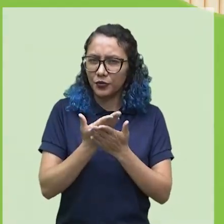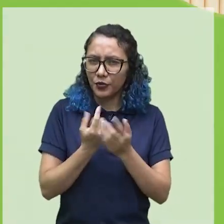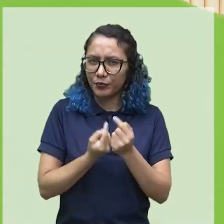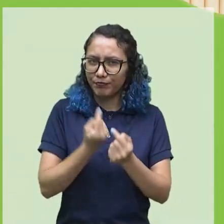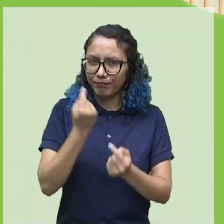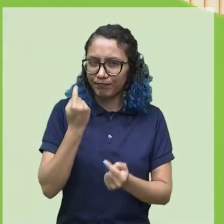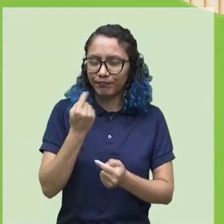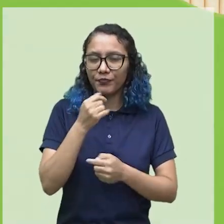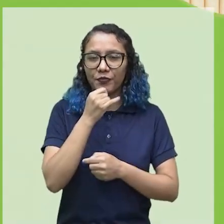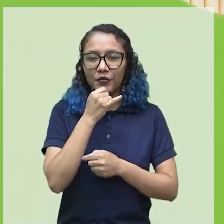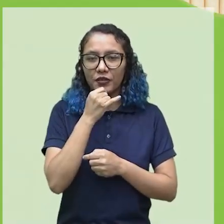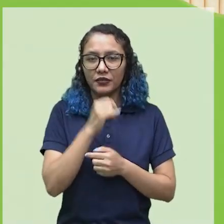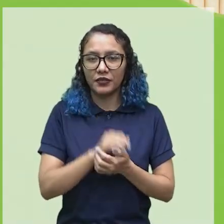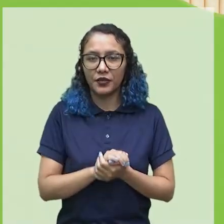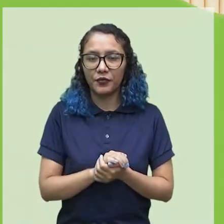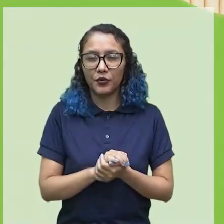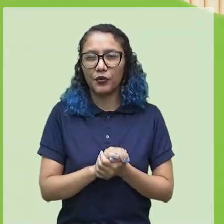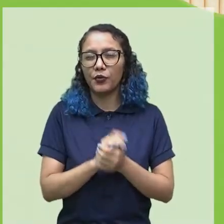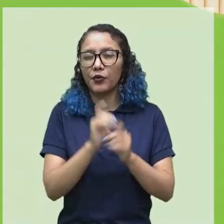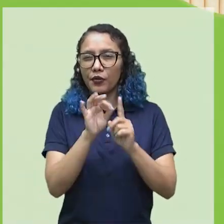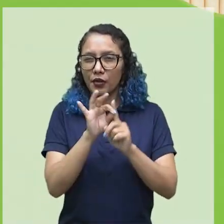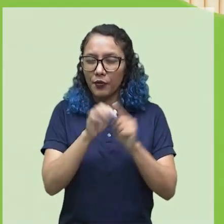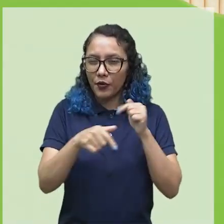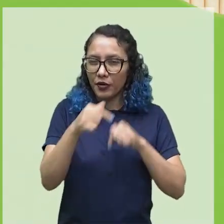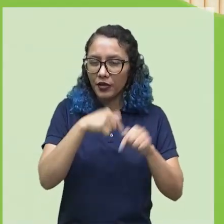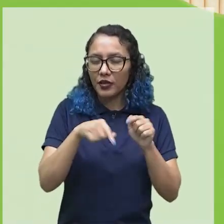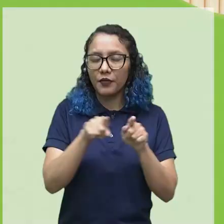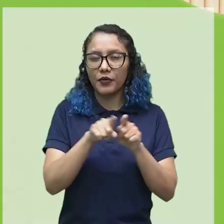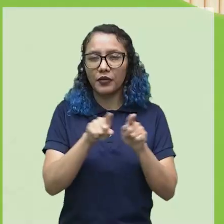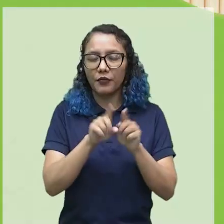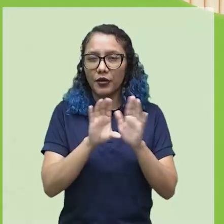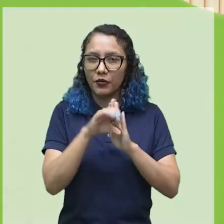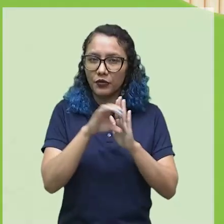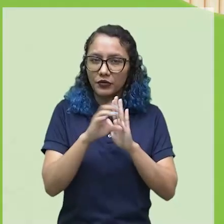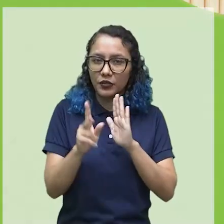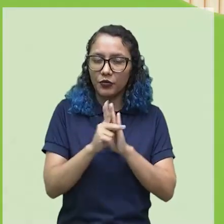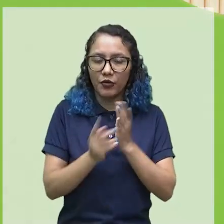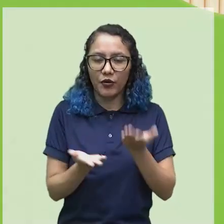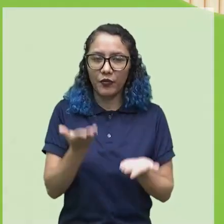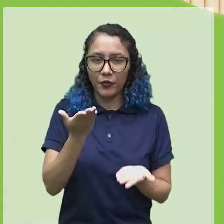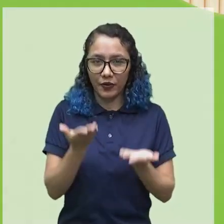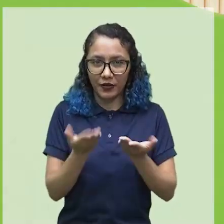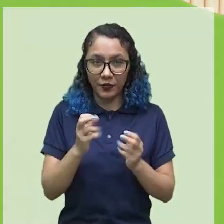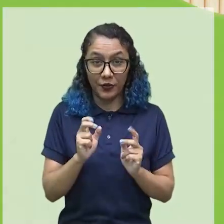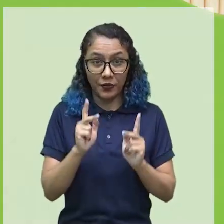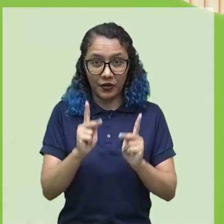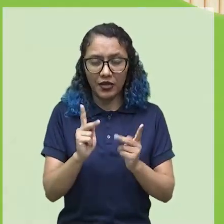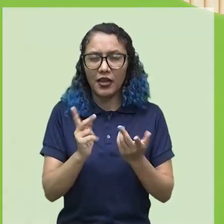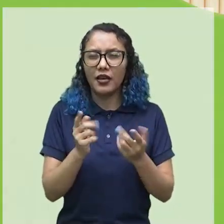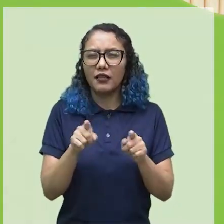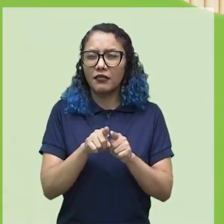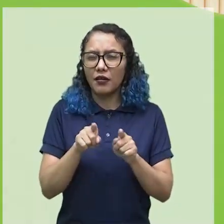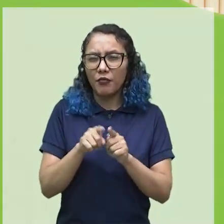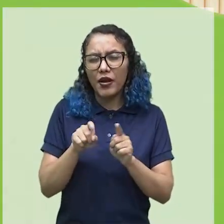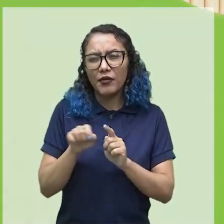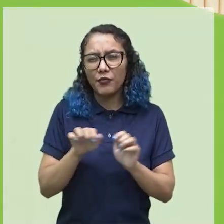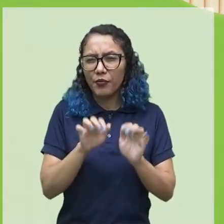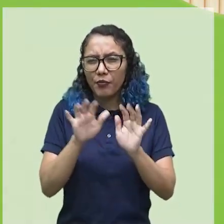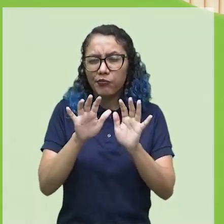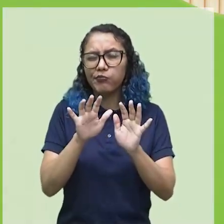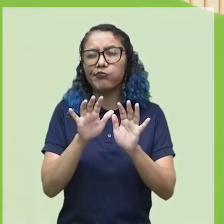Por exemplo, a termoquímica, né? Conceitos de equilíbrio, tá bom? Pontos de fusão, pontos